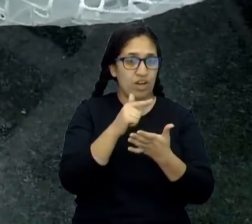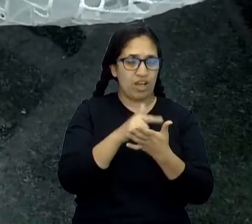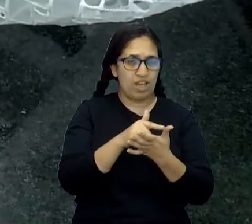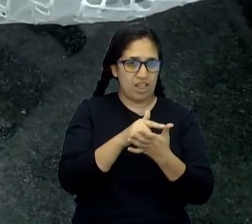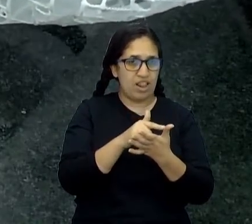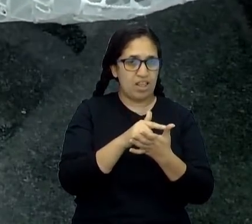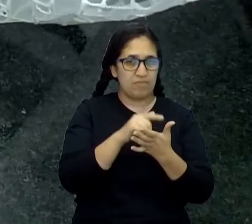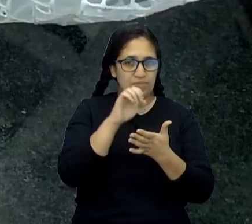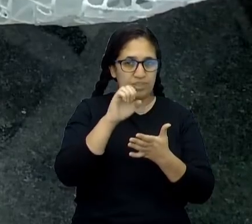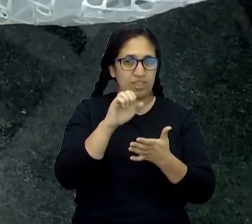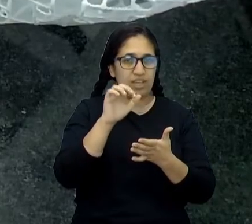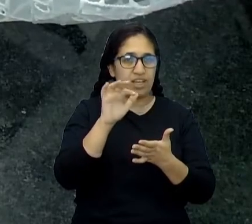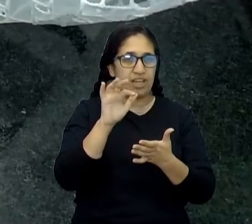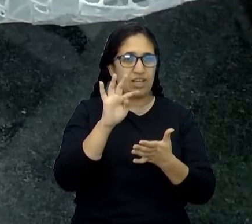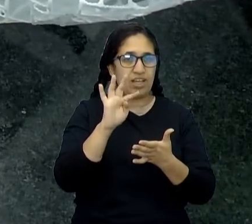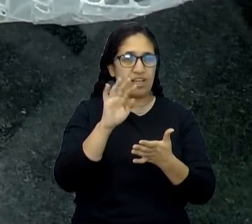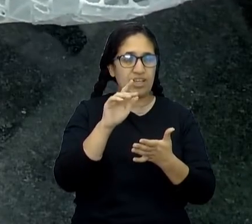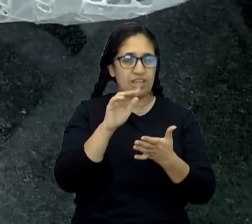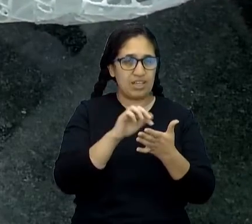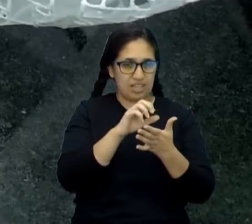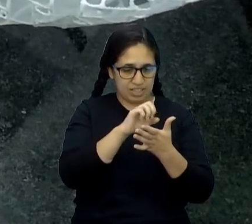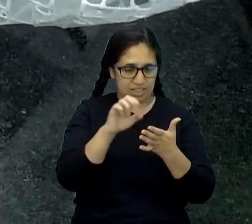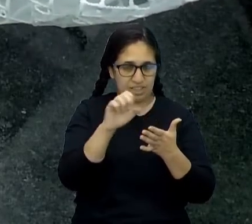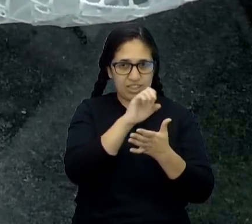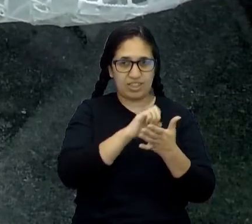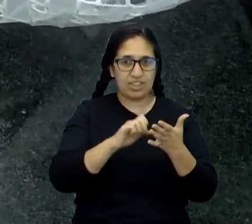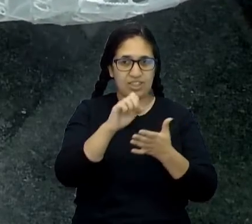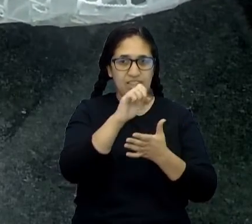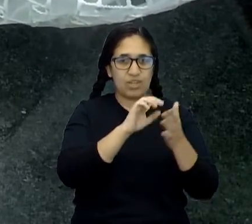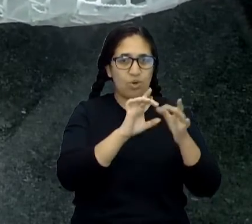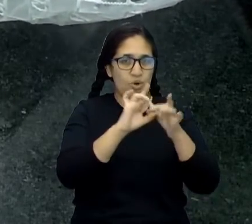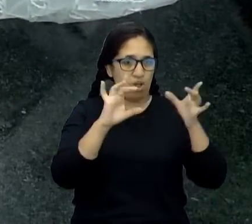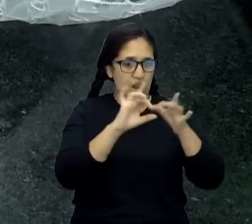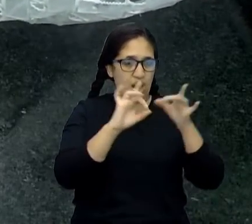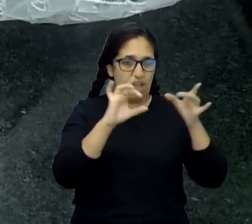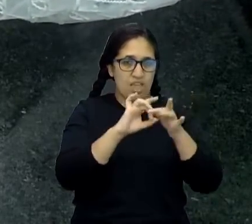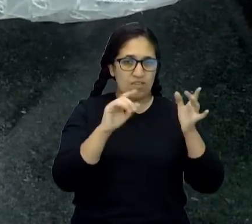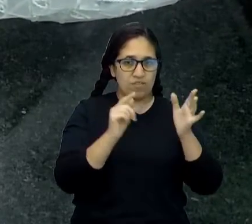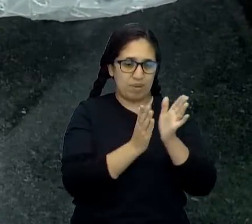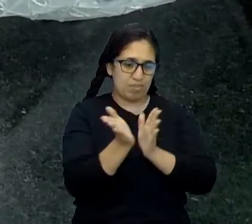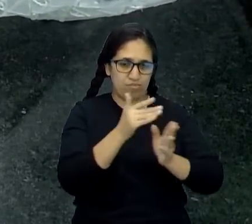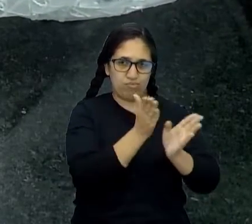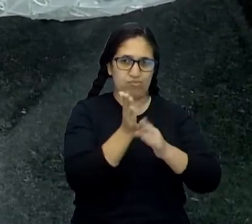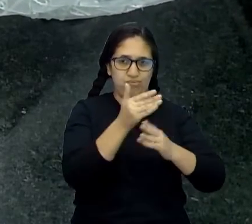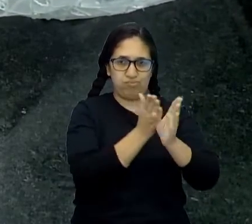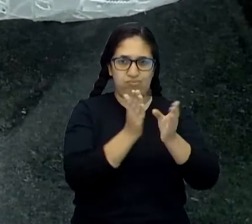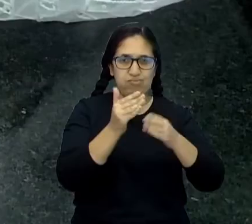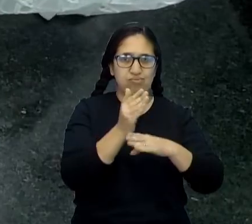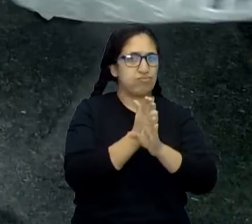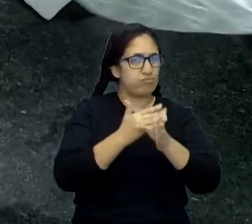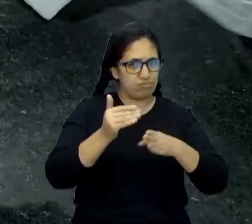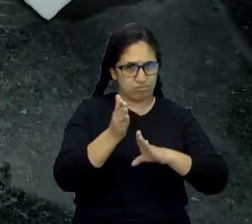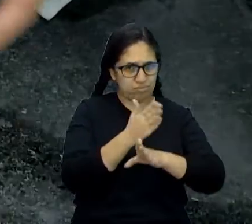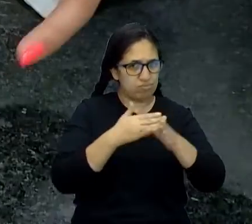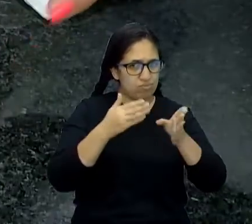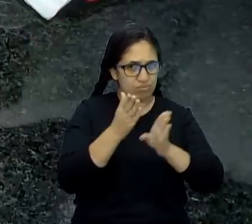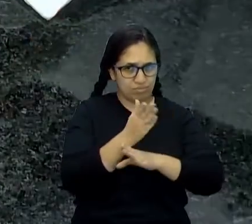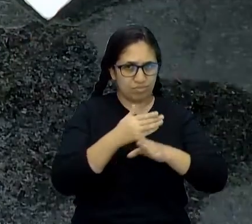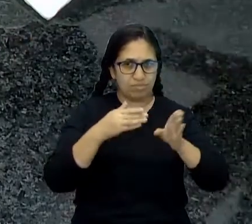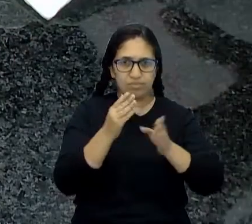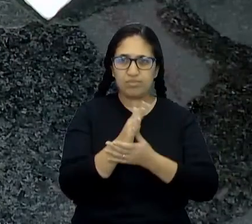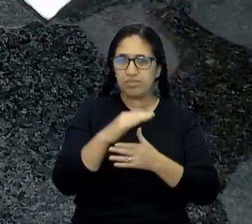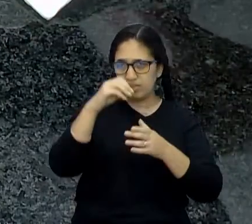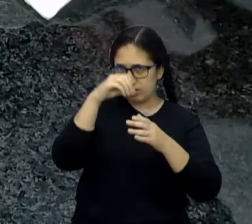elétrons livres, né? Este fio aqui tem um monte de elétrons livres, mas eles estão desorganizados, tá certo? Então,